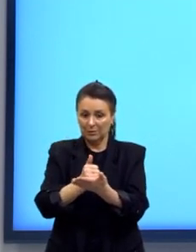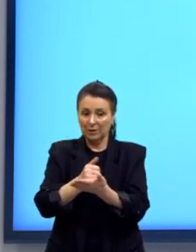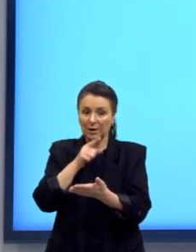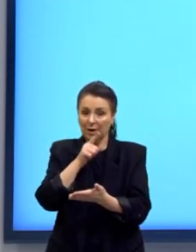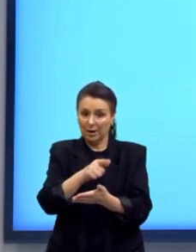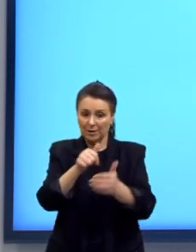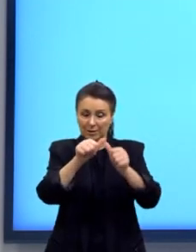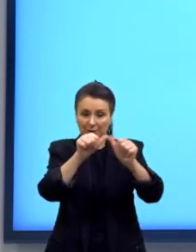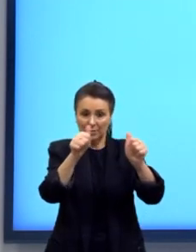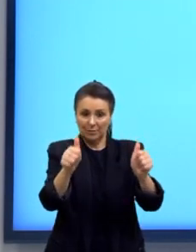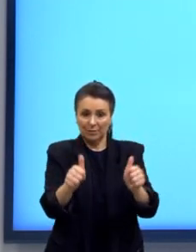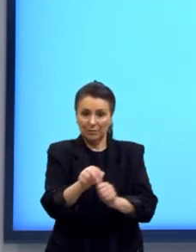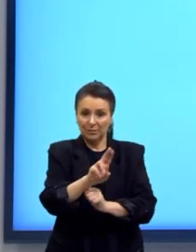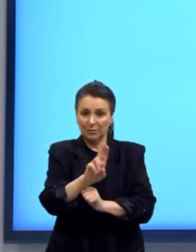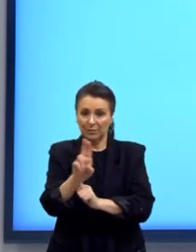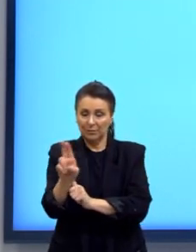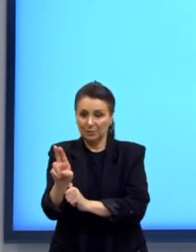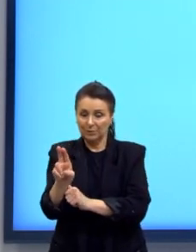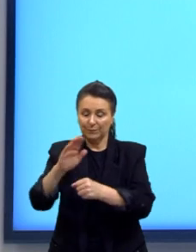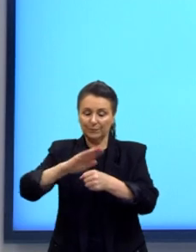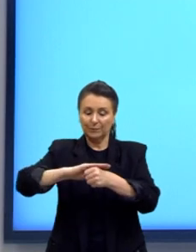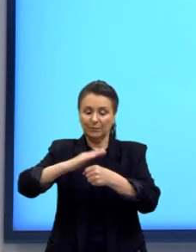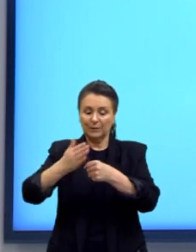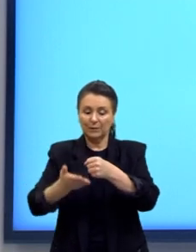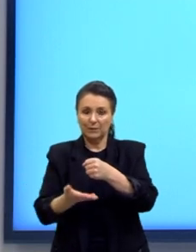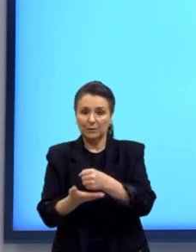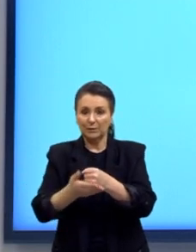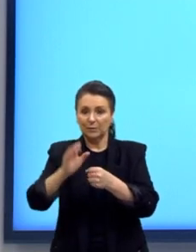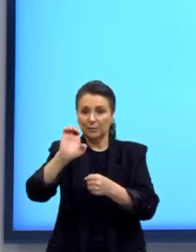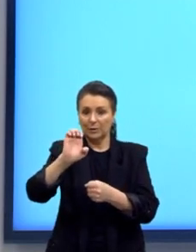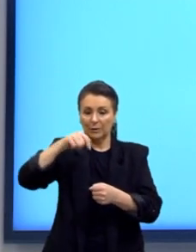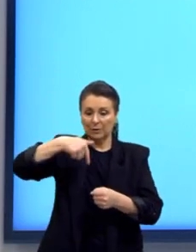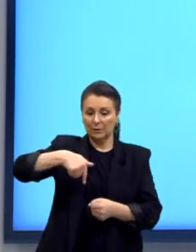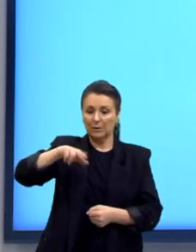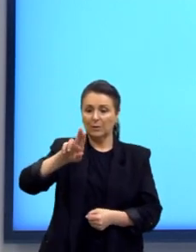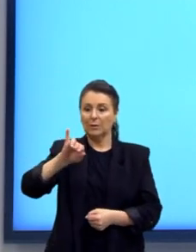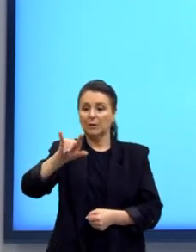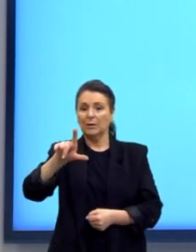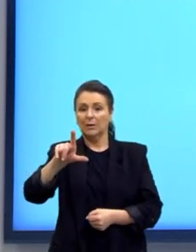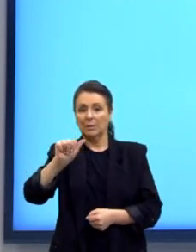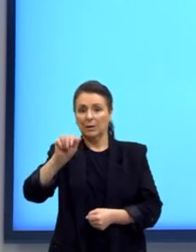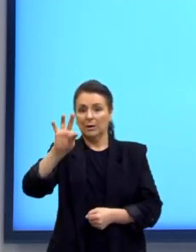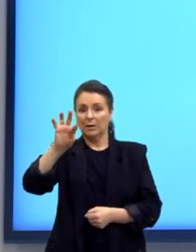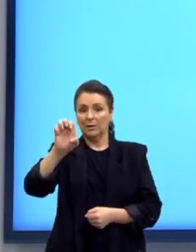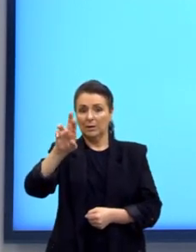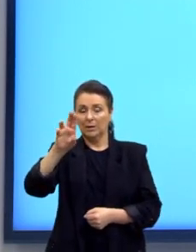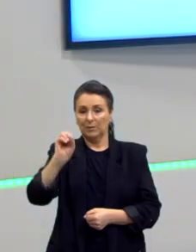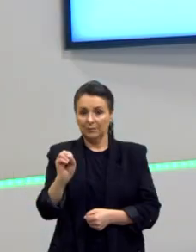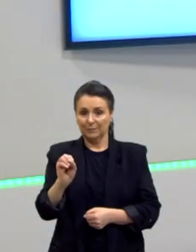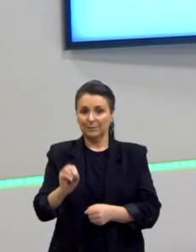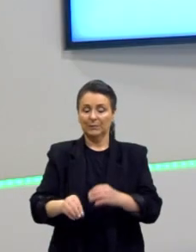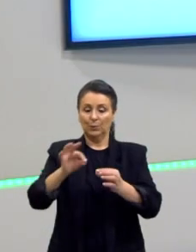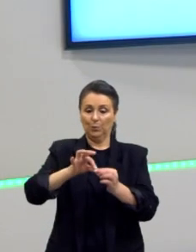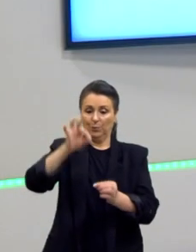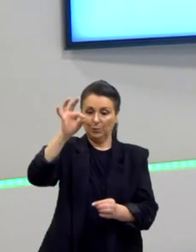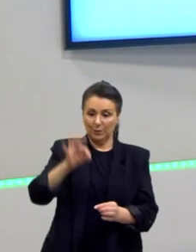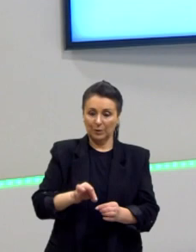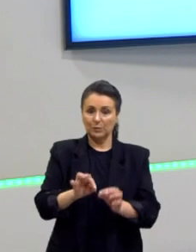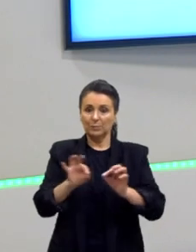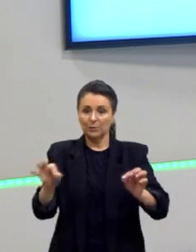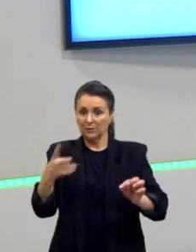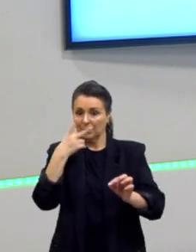essa figura aqui é chamada de cilindro equilátero né porque o eixo tem a mesma medida do diâmetro